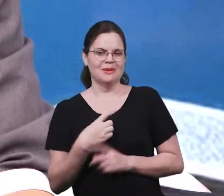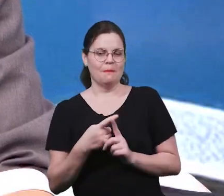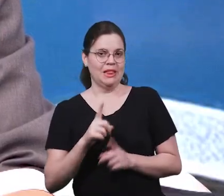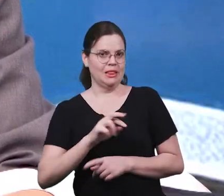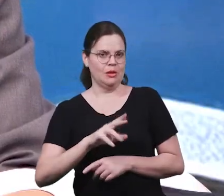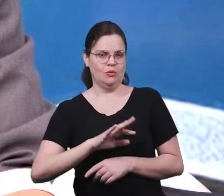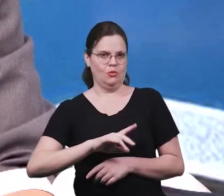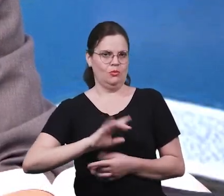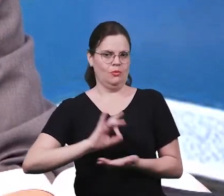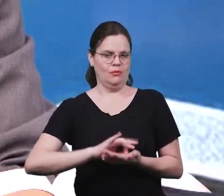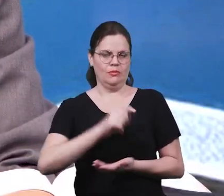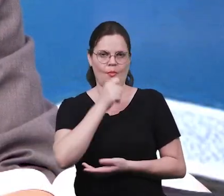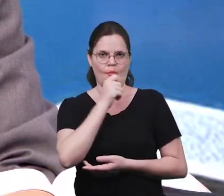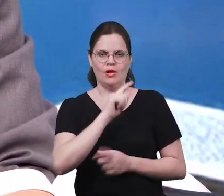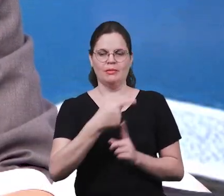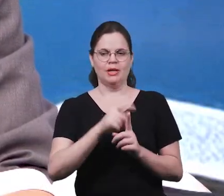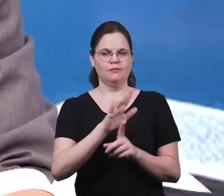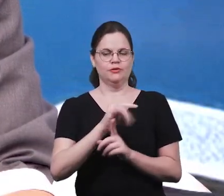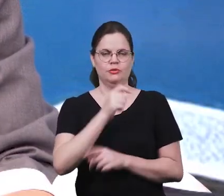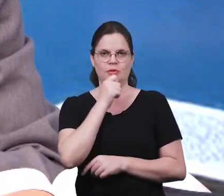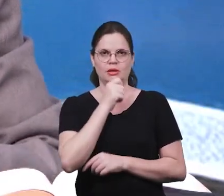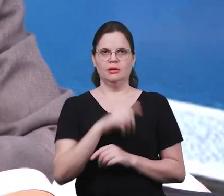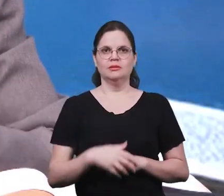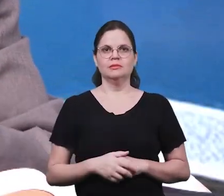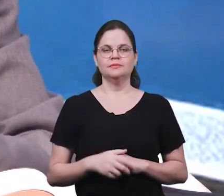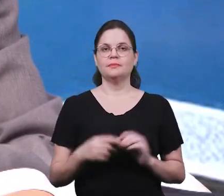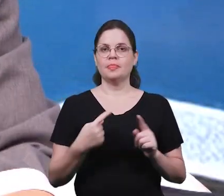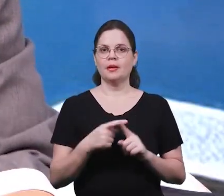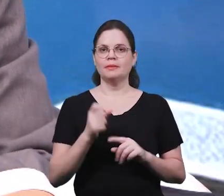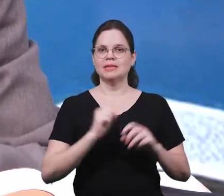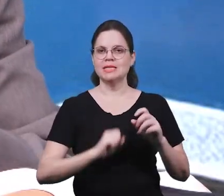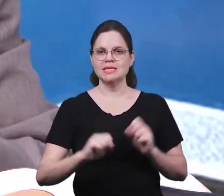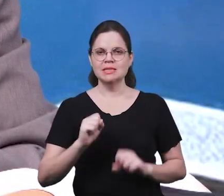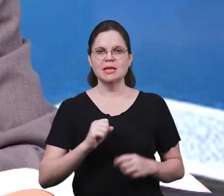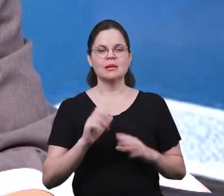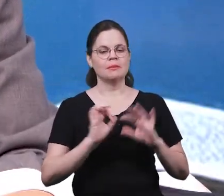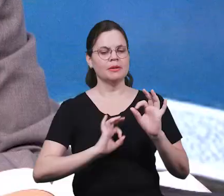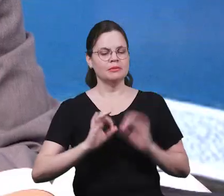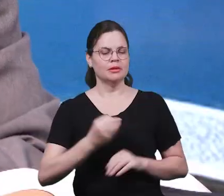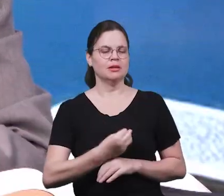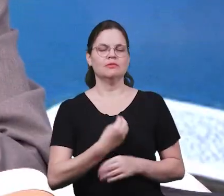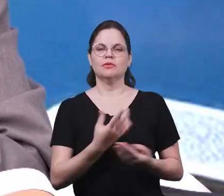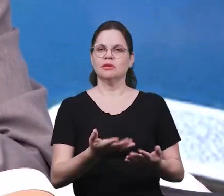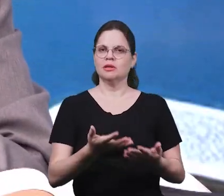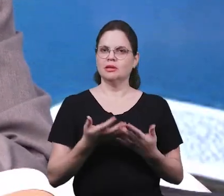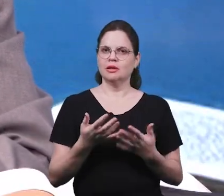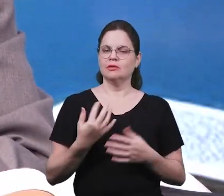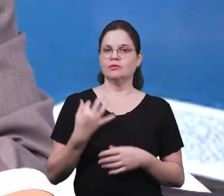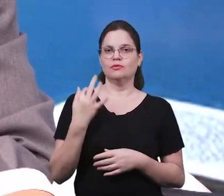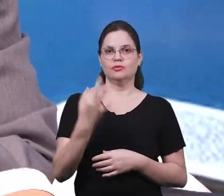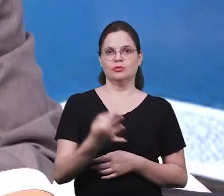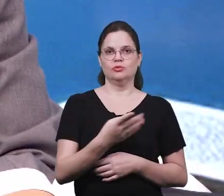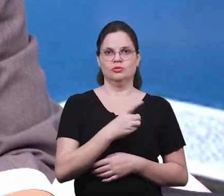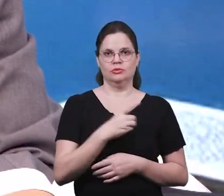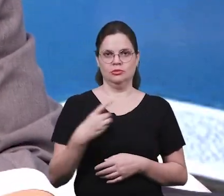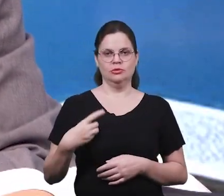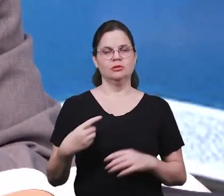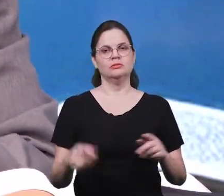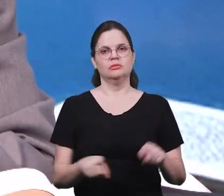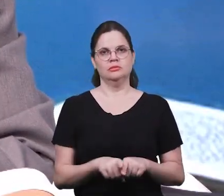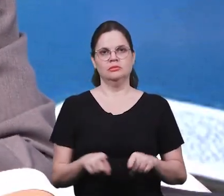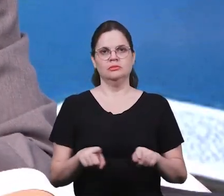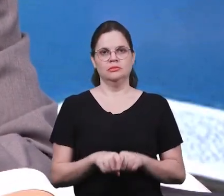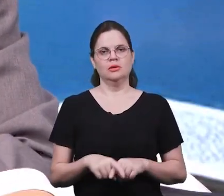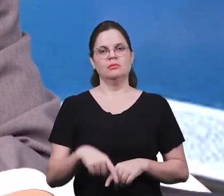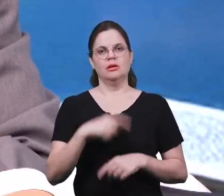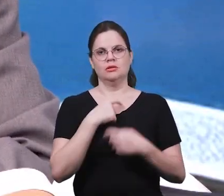instituído essa condição de obreiros, mas aqueles que anseiam, que estão se preparando para serem um dia diáconos, também que são chamados